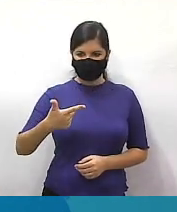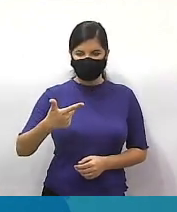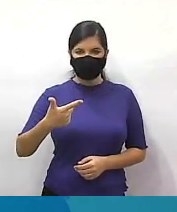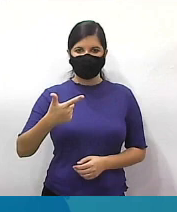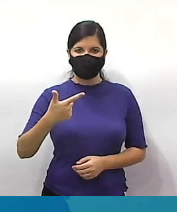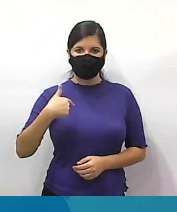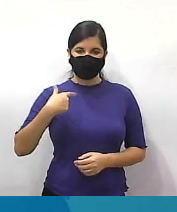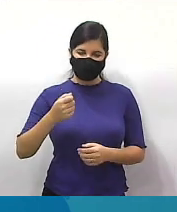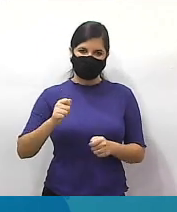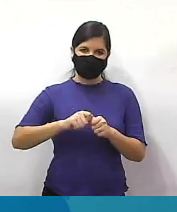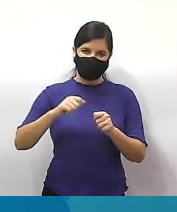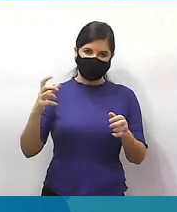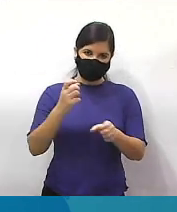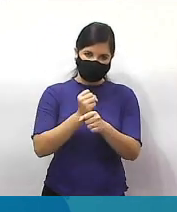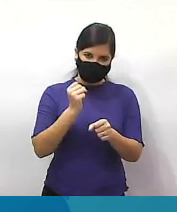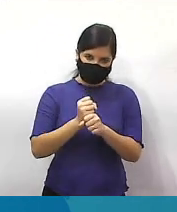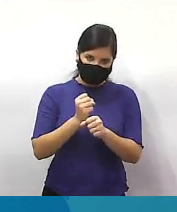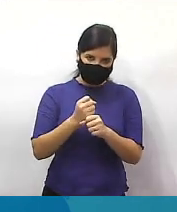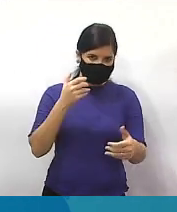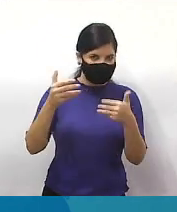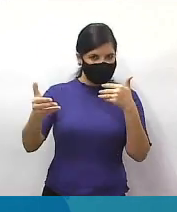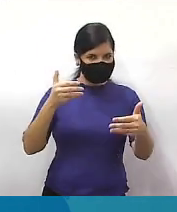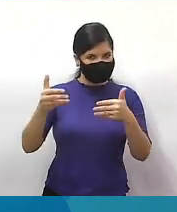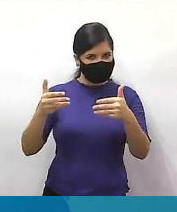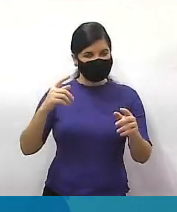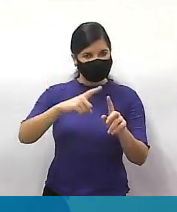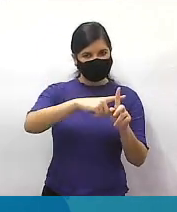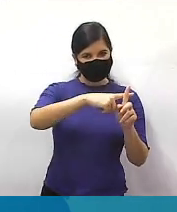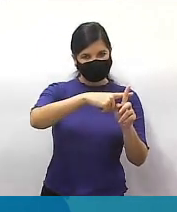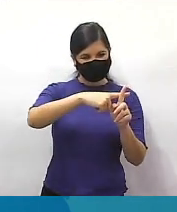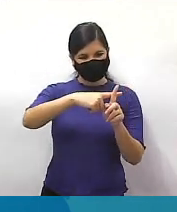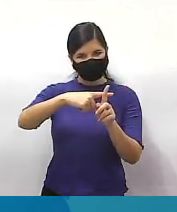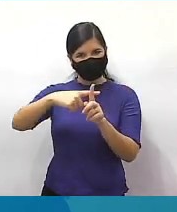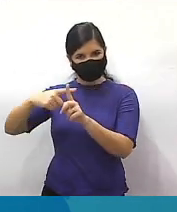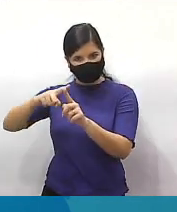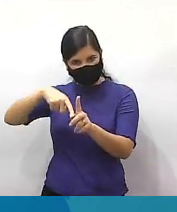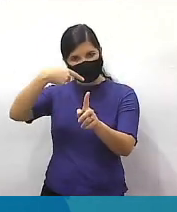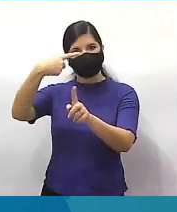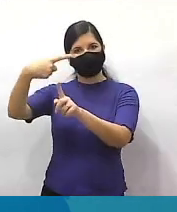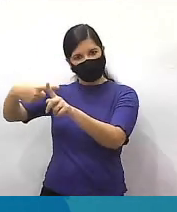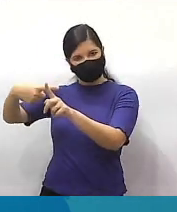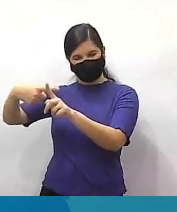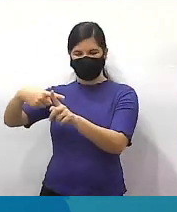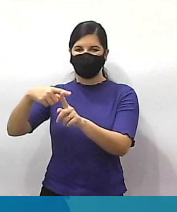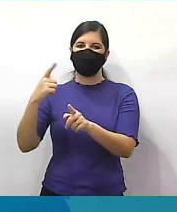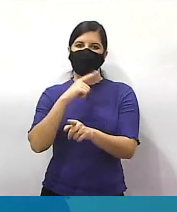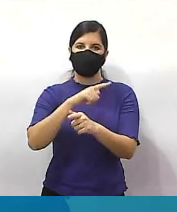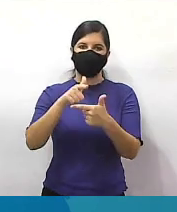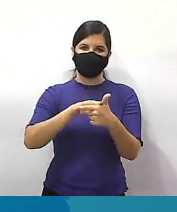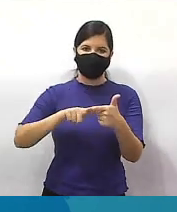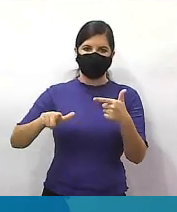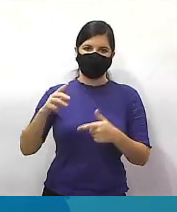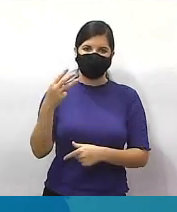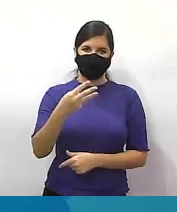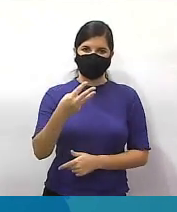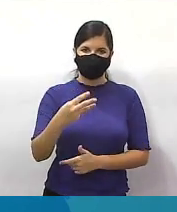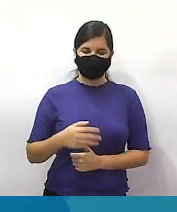que, nesse caso aí específico, né, eu vou somar mais um número para que ele seja múltiplo de 3. Então,